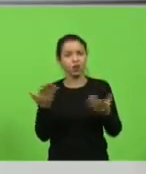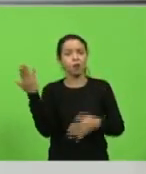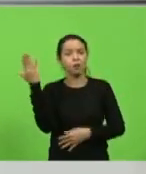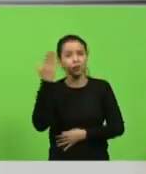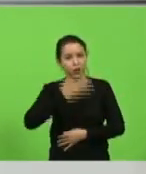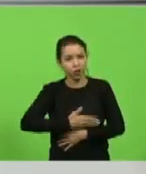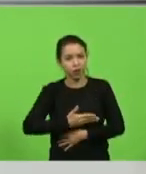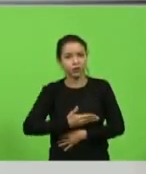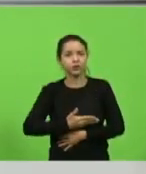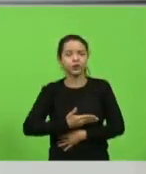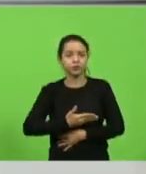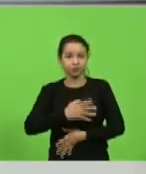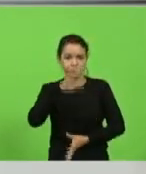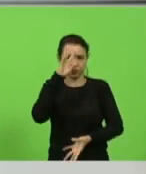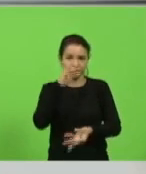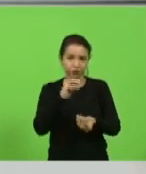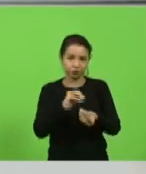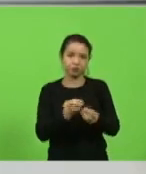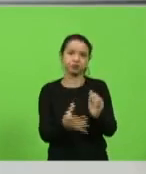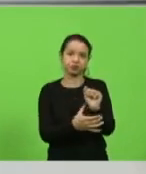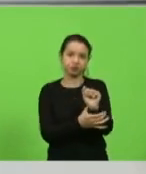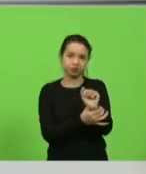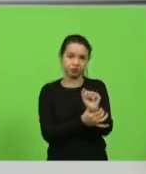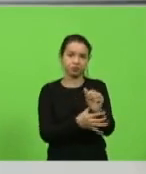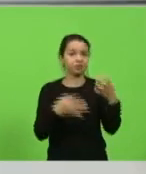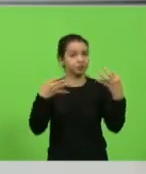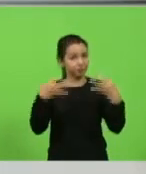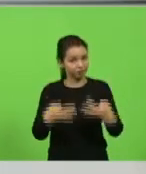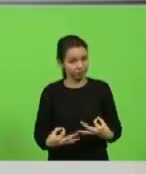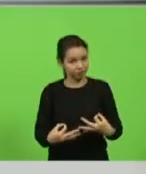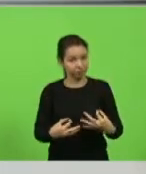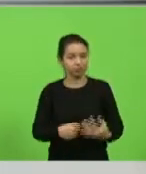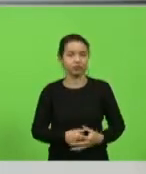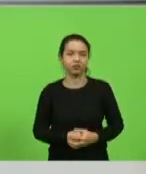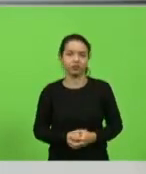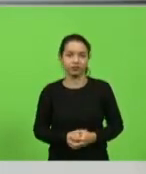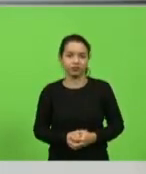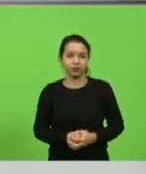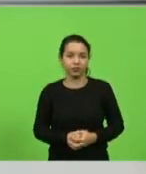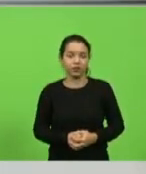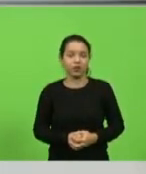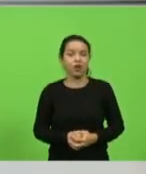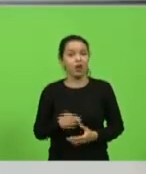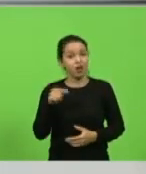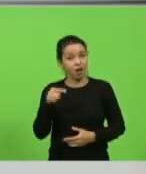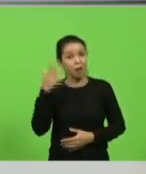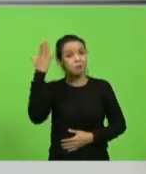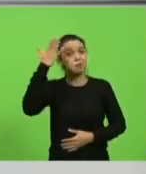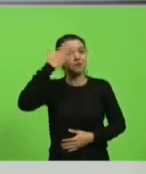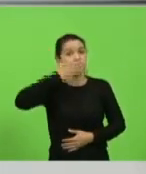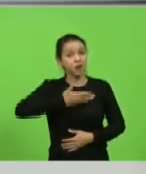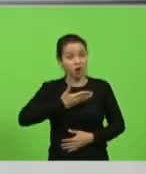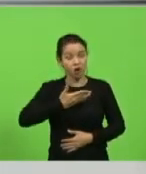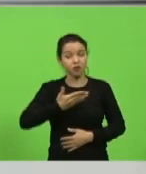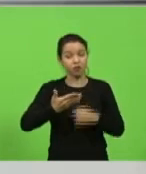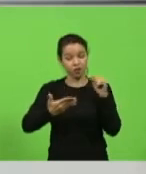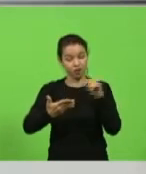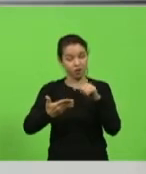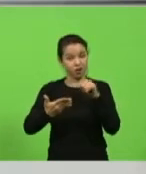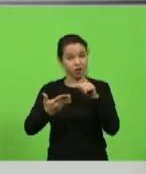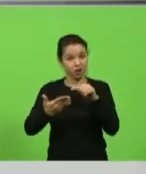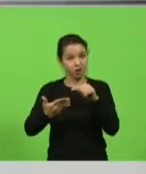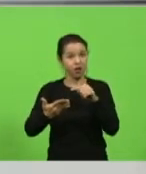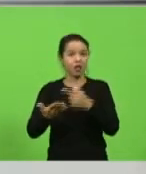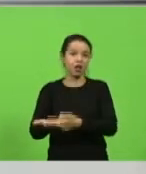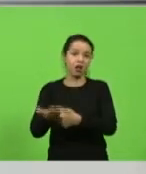segura e correta. Essa função persuasiva da prova é a que mais bem se coaduna